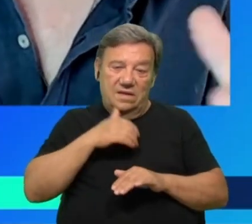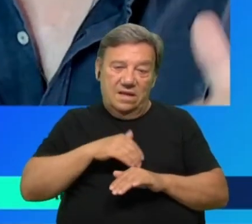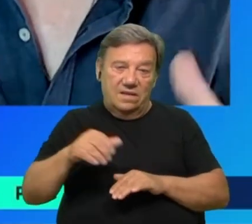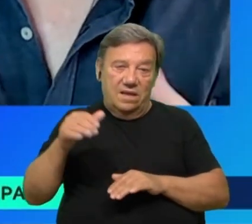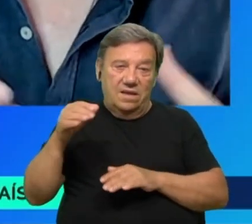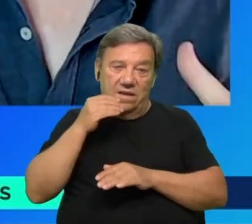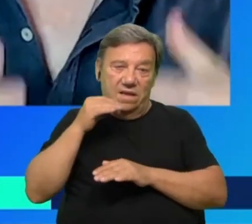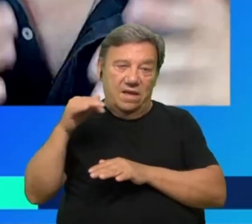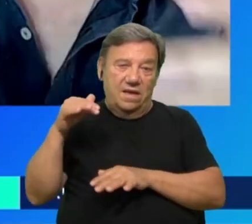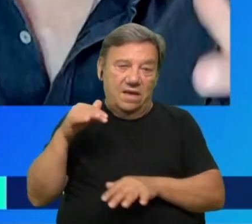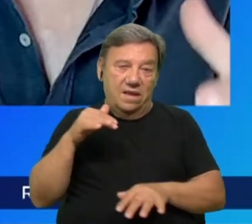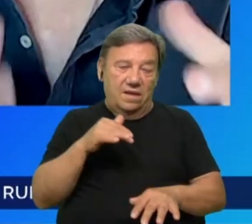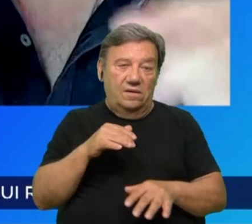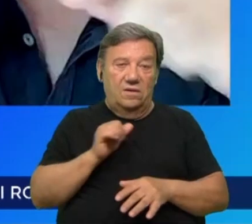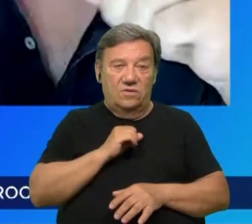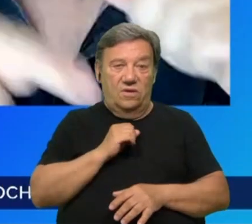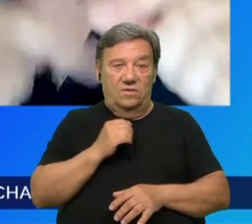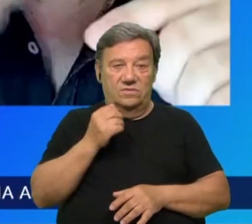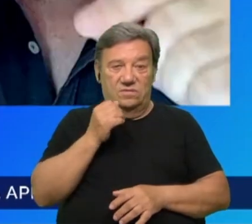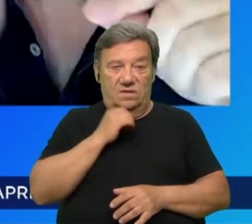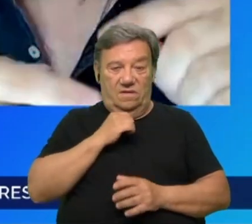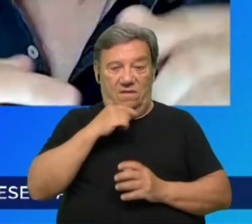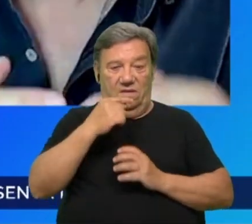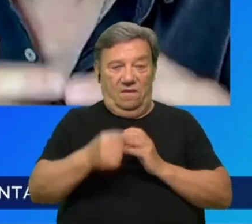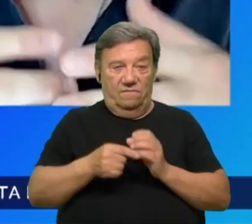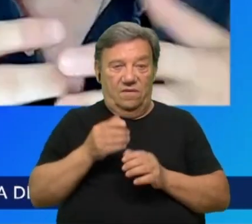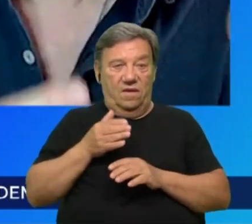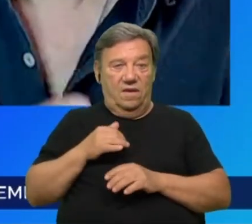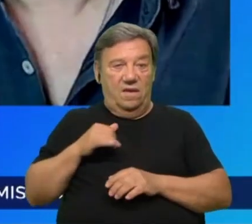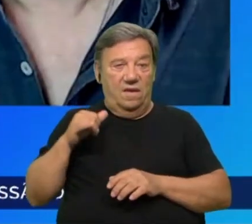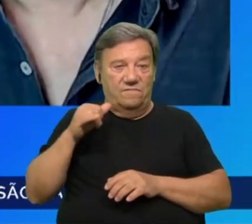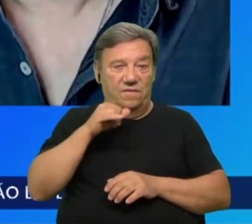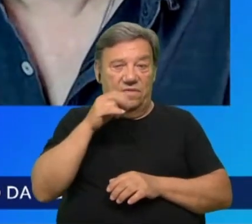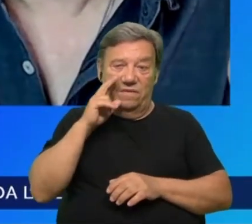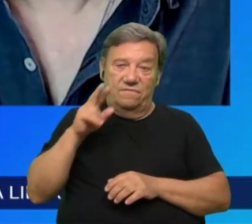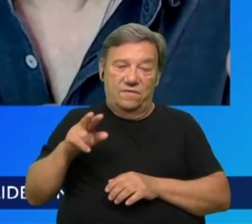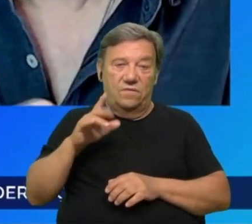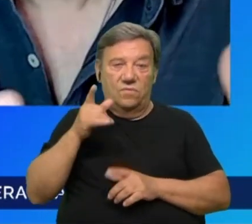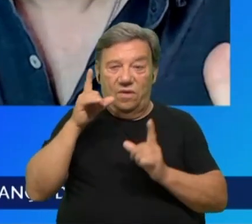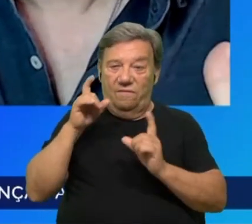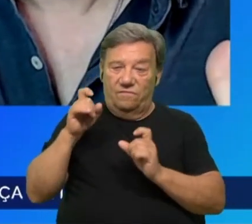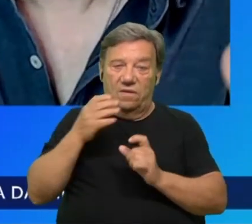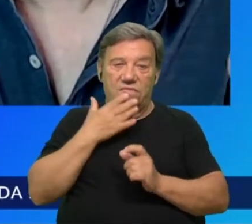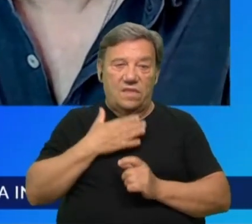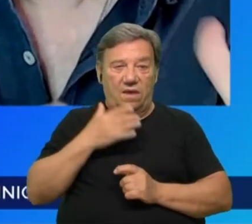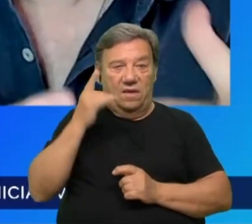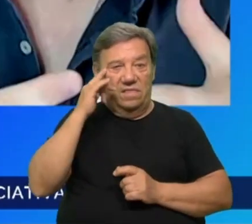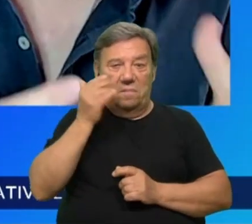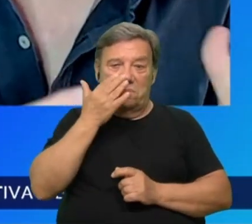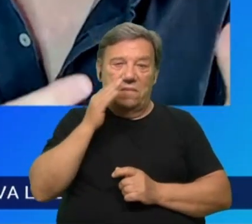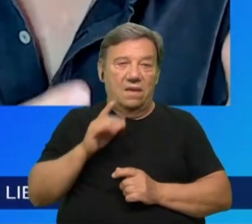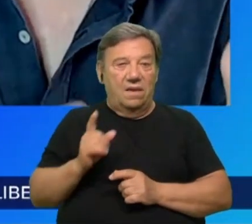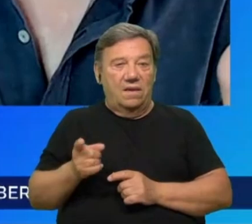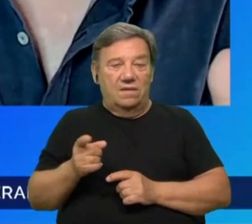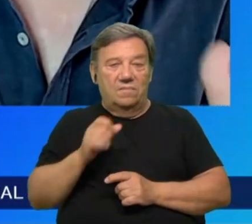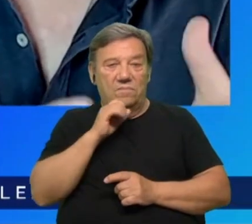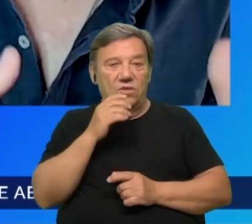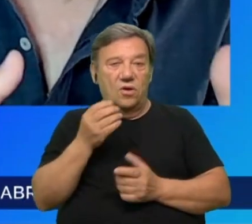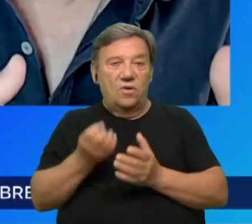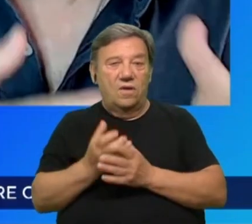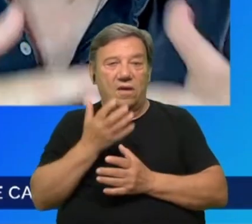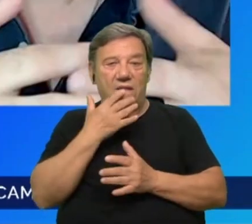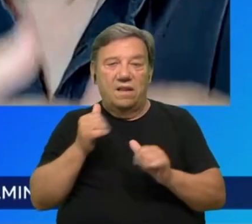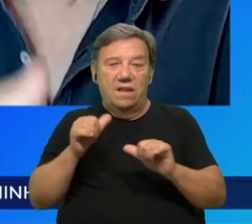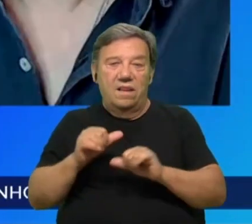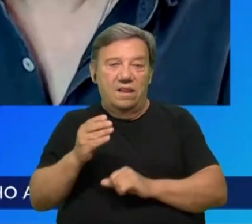e que, pelo menos aos nossos órbitas, às naves que giram à volta de Marte, quando são fotografadas, dão a ideia que pode ter uma origem